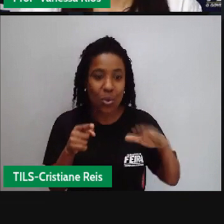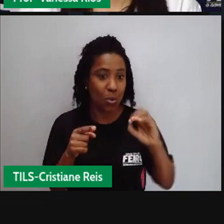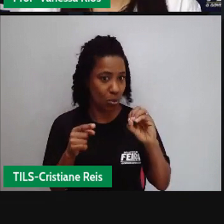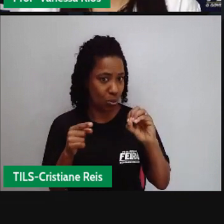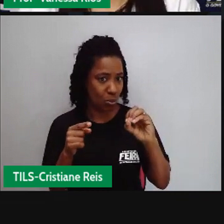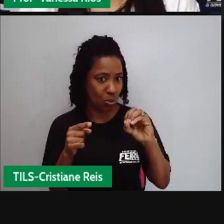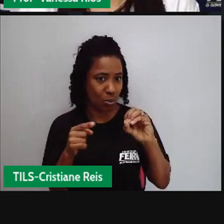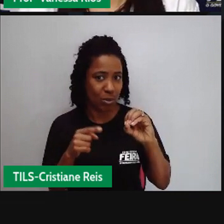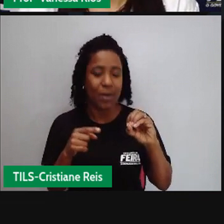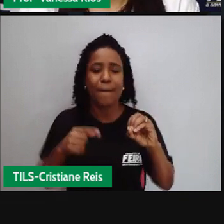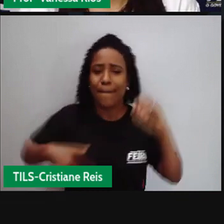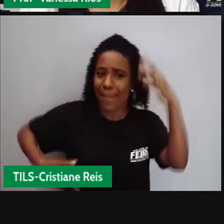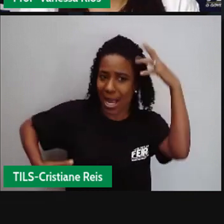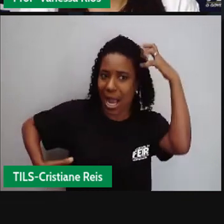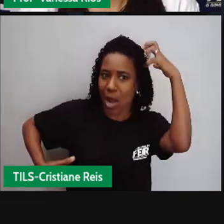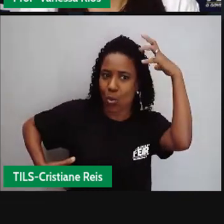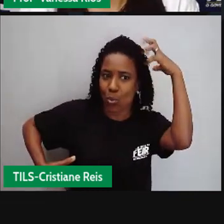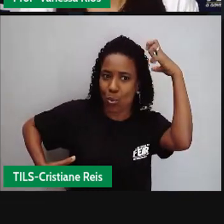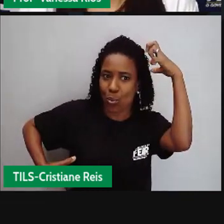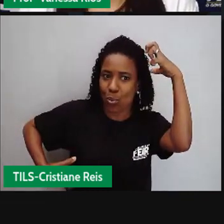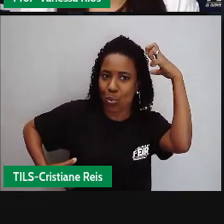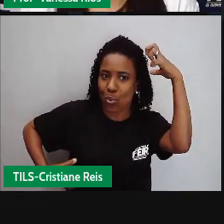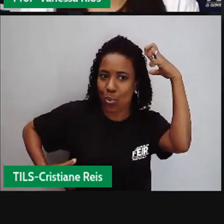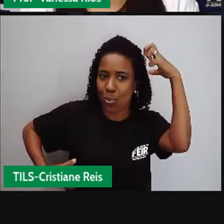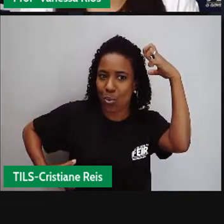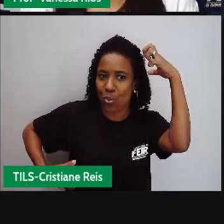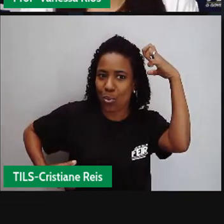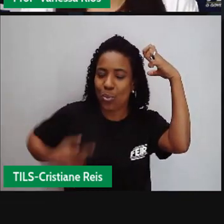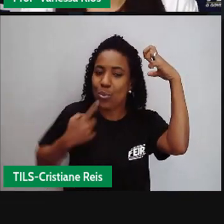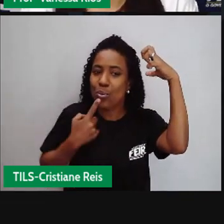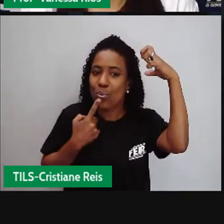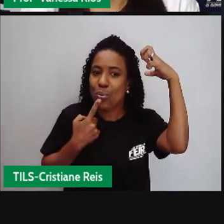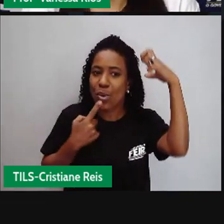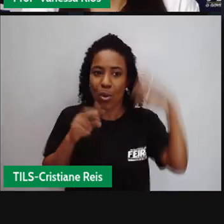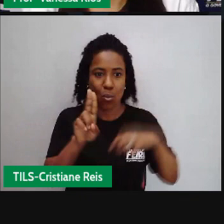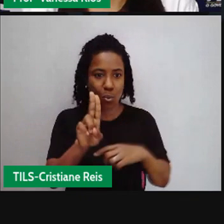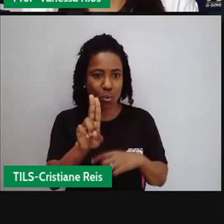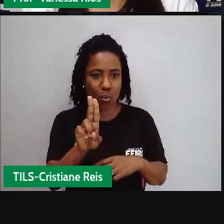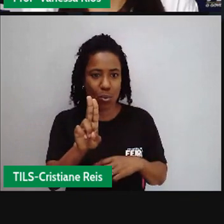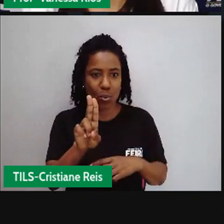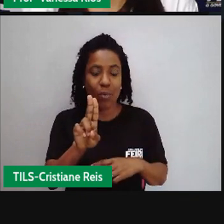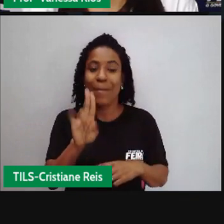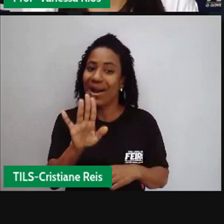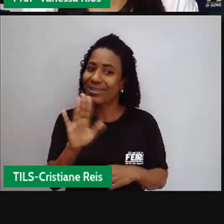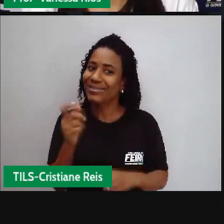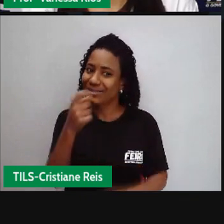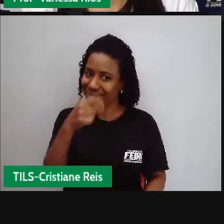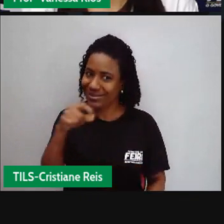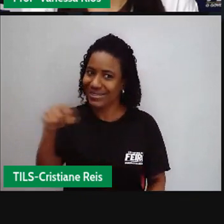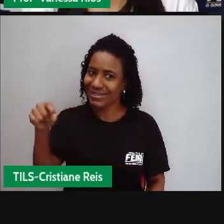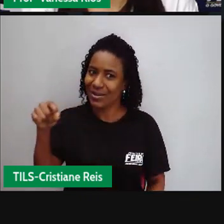macaco, apesar de eu também falar o som do U, eu vou escrever com O.